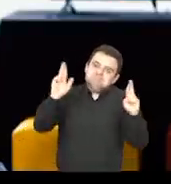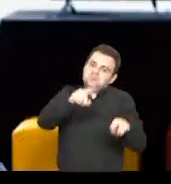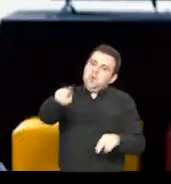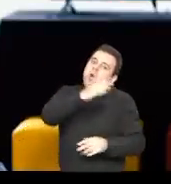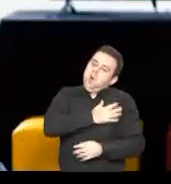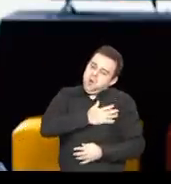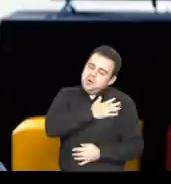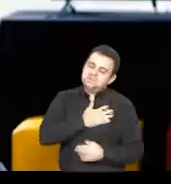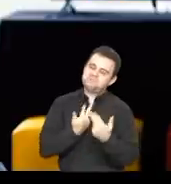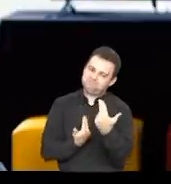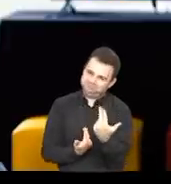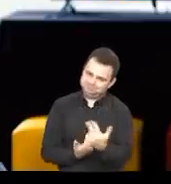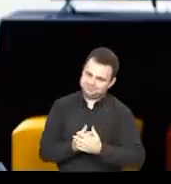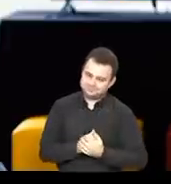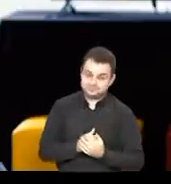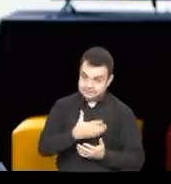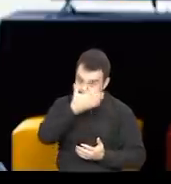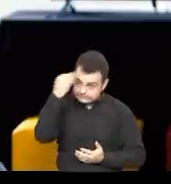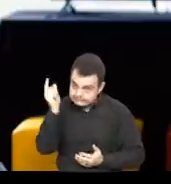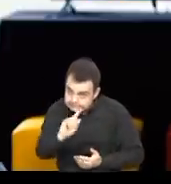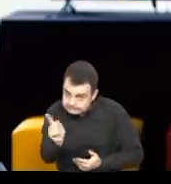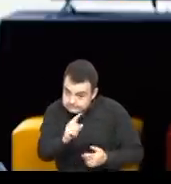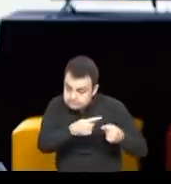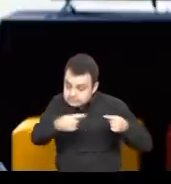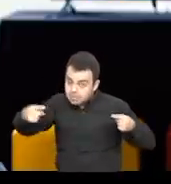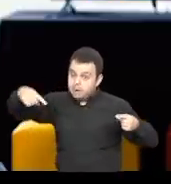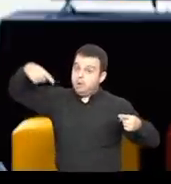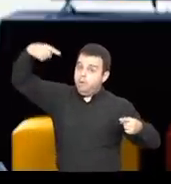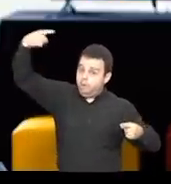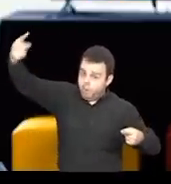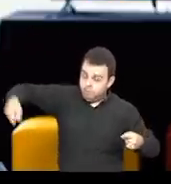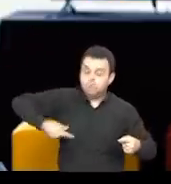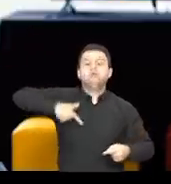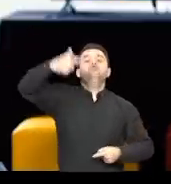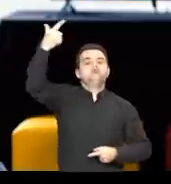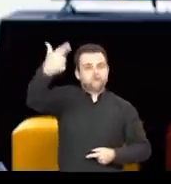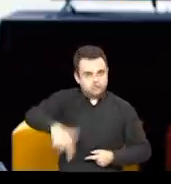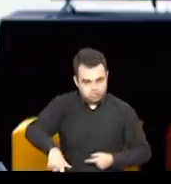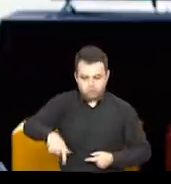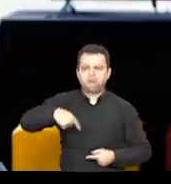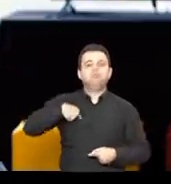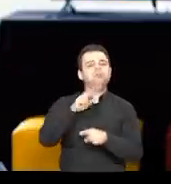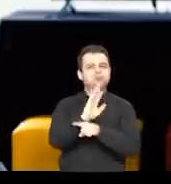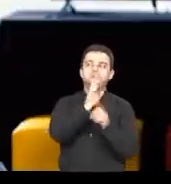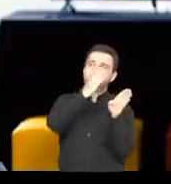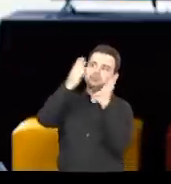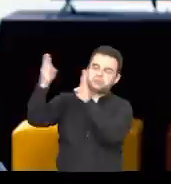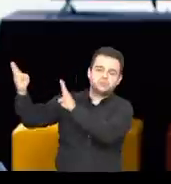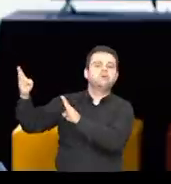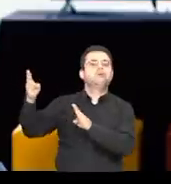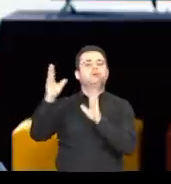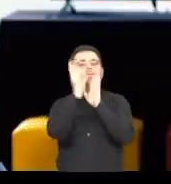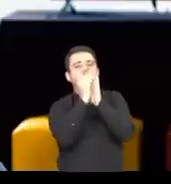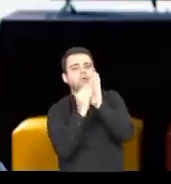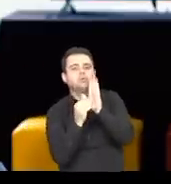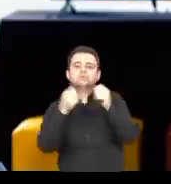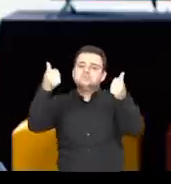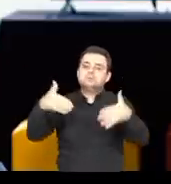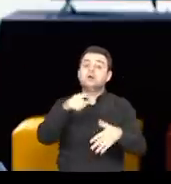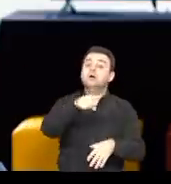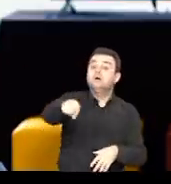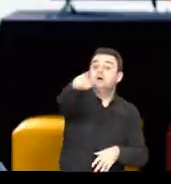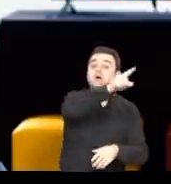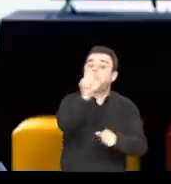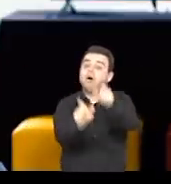gostado também. Não se esqueçam, semana que vem estamos aqui com mais conteúdos para você, aluno do